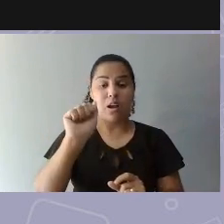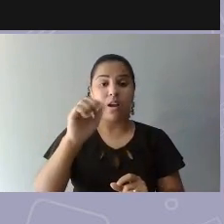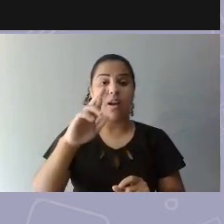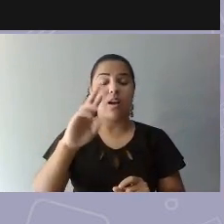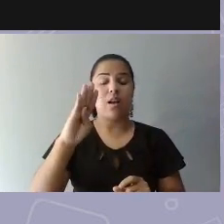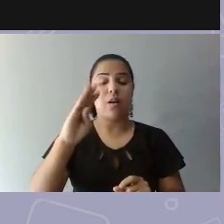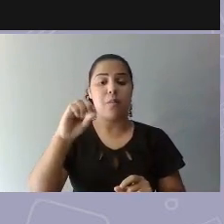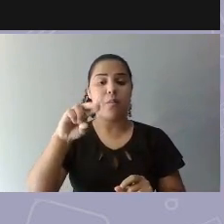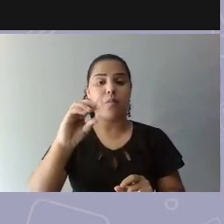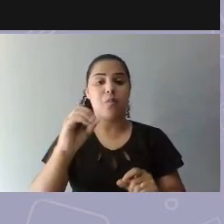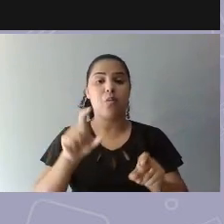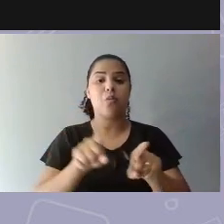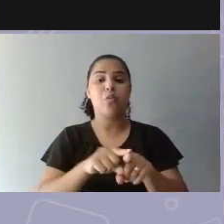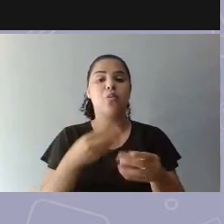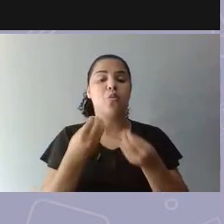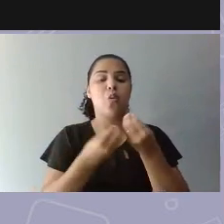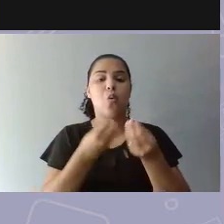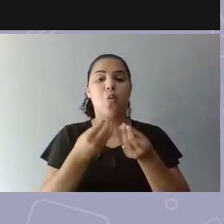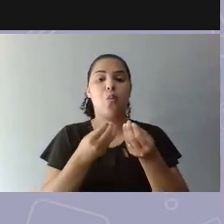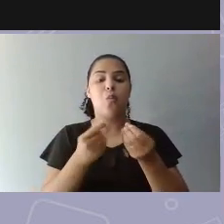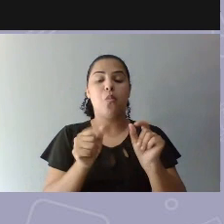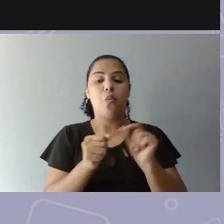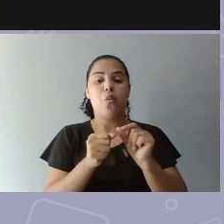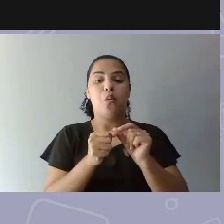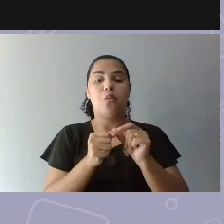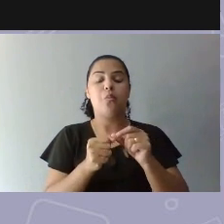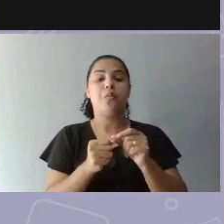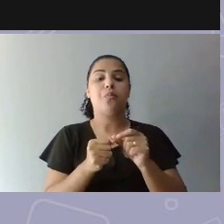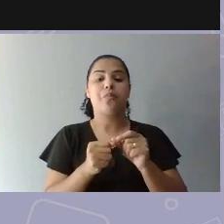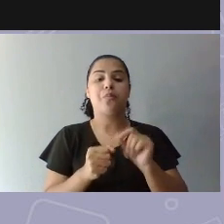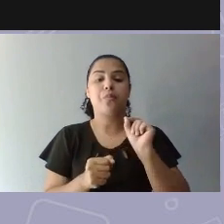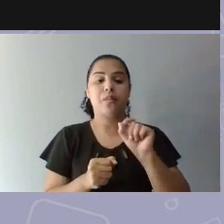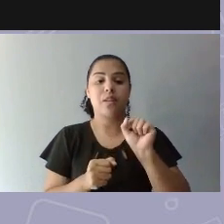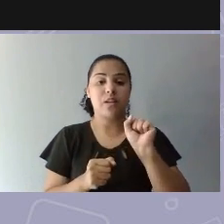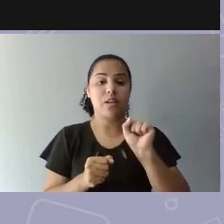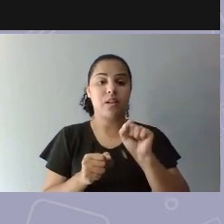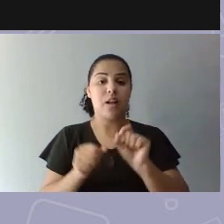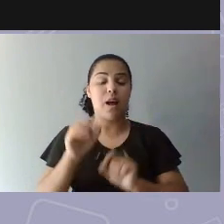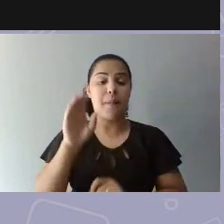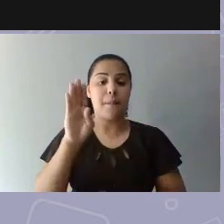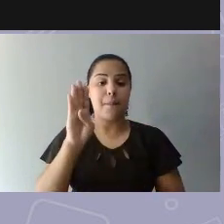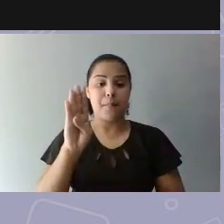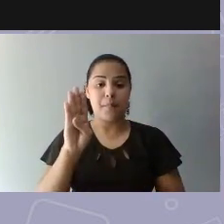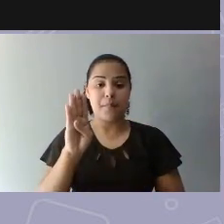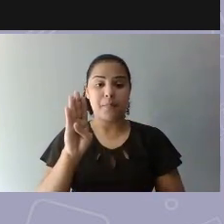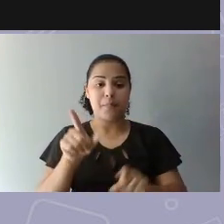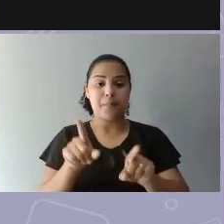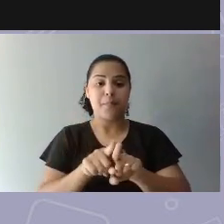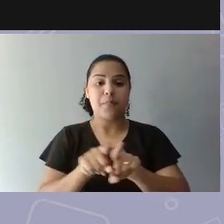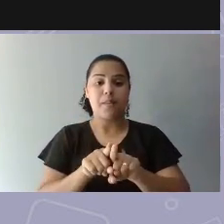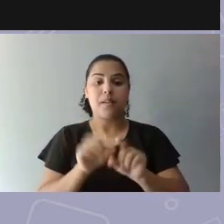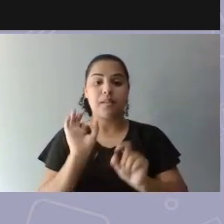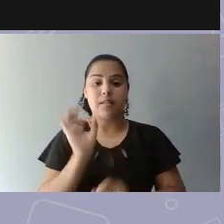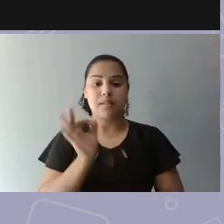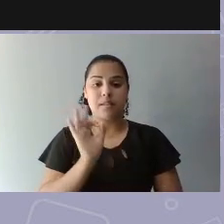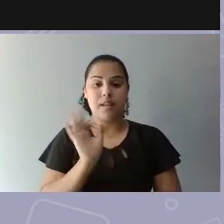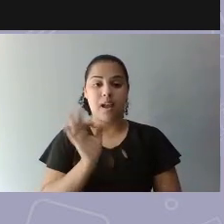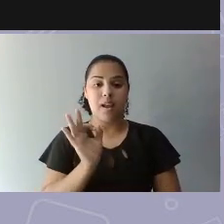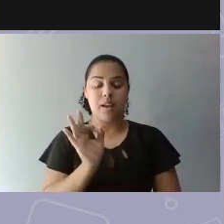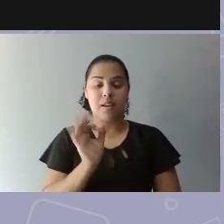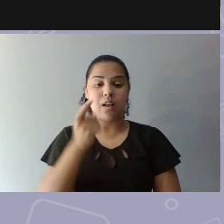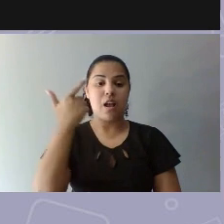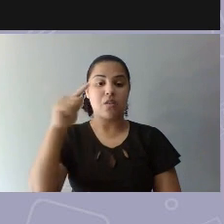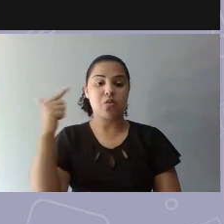faz parte sim do ciclo do carbono então a alternativa B está correta mas aí vamos ver as outras